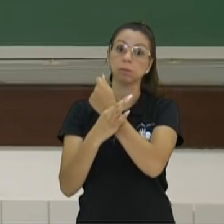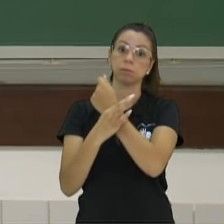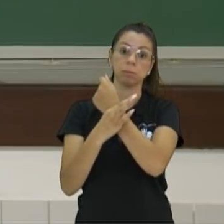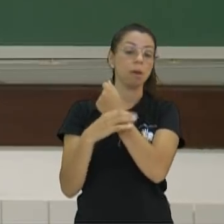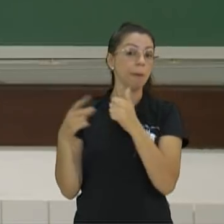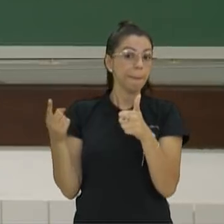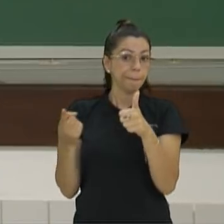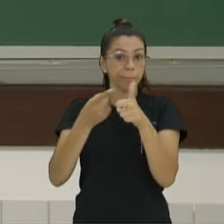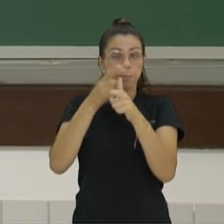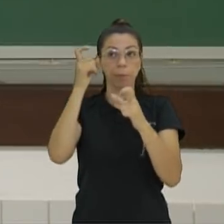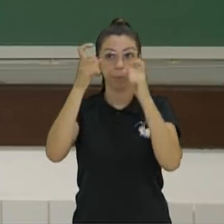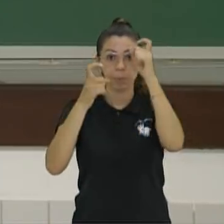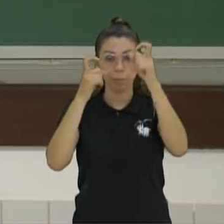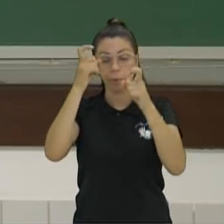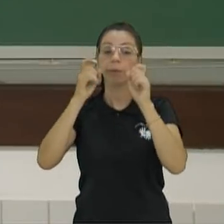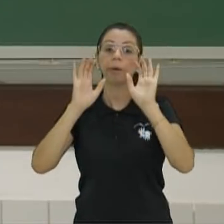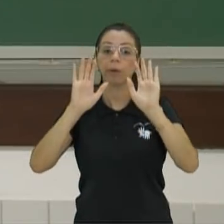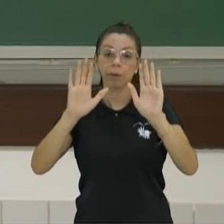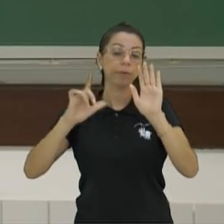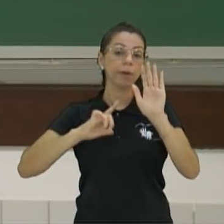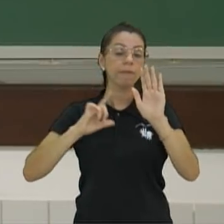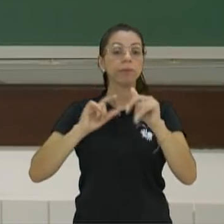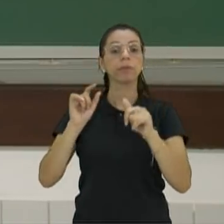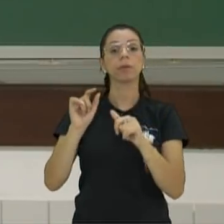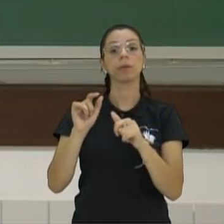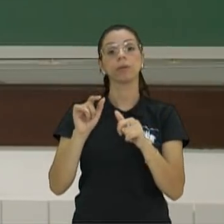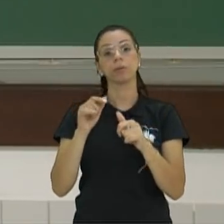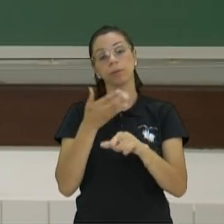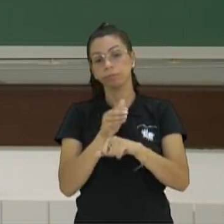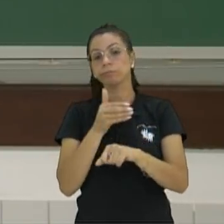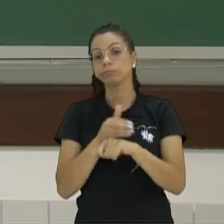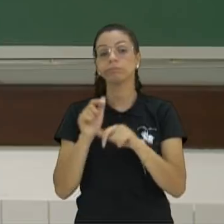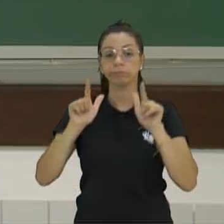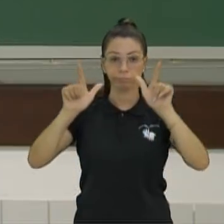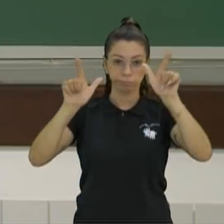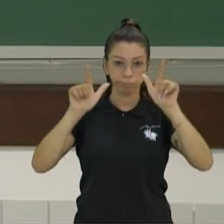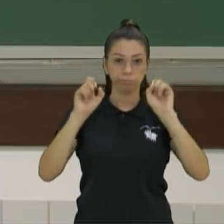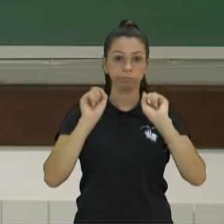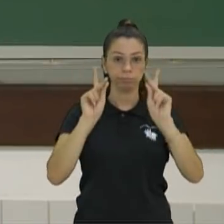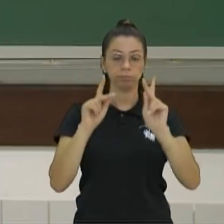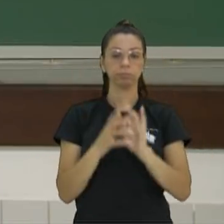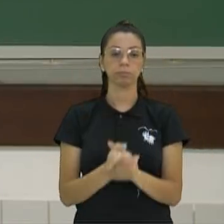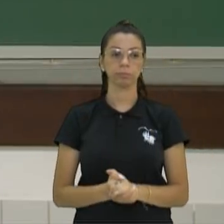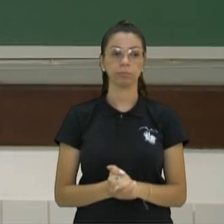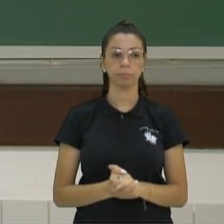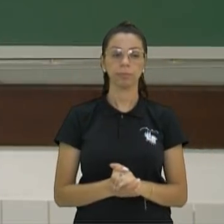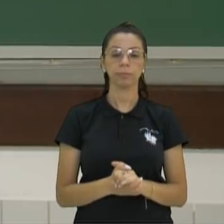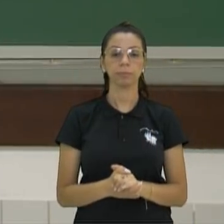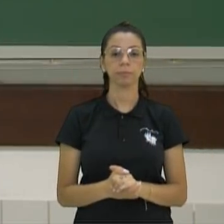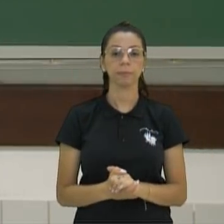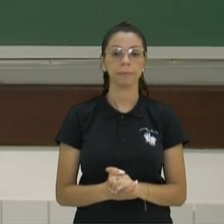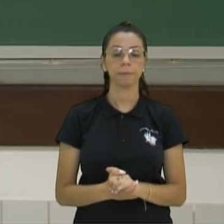primeiras preocupações quando a gente vai realizar uma prática de aventura.